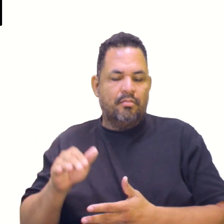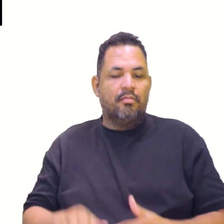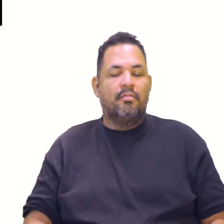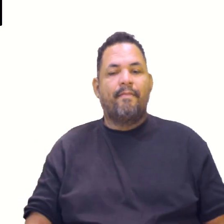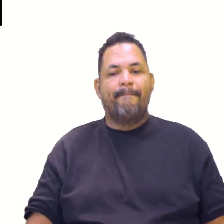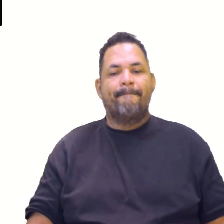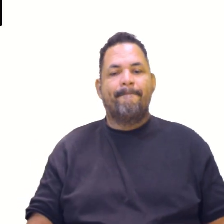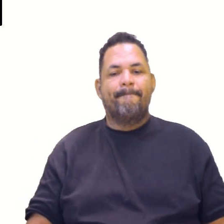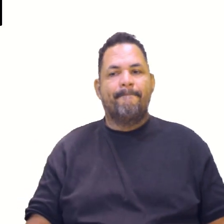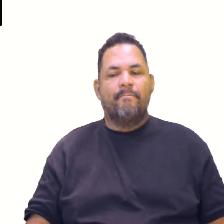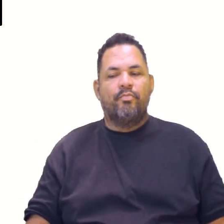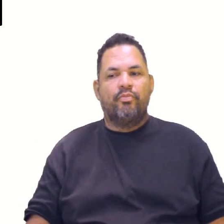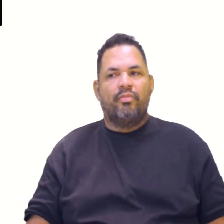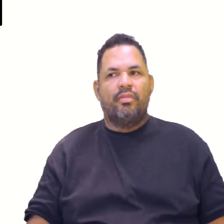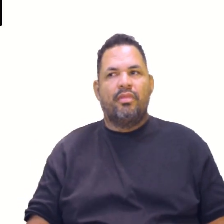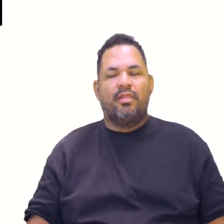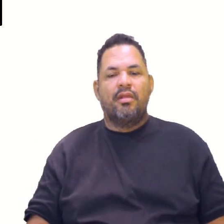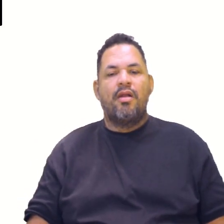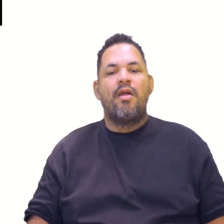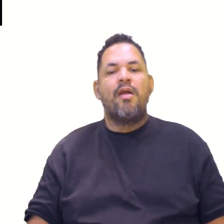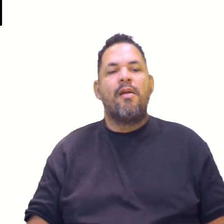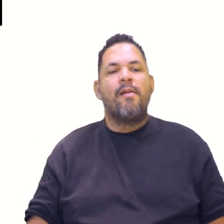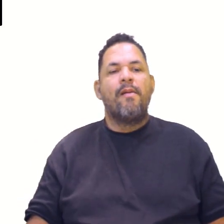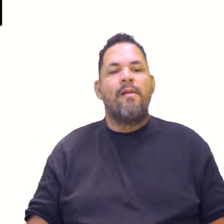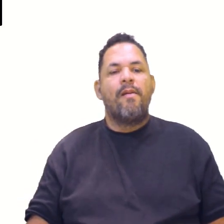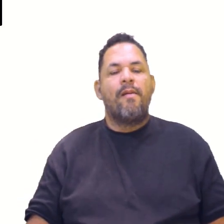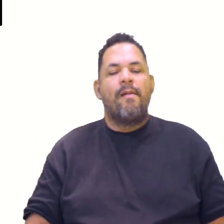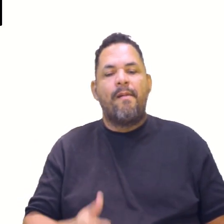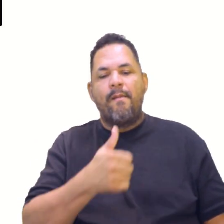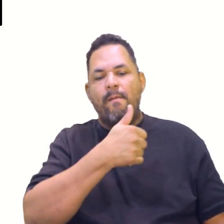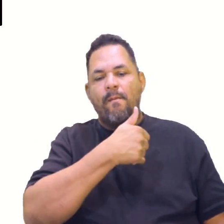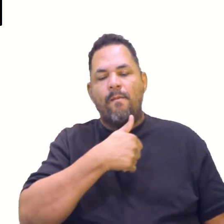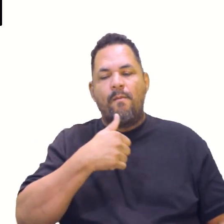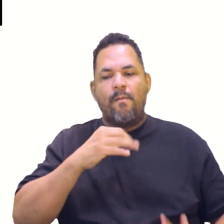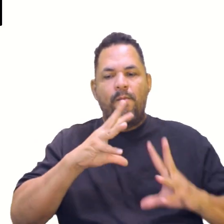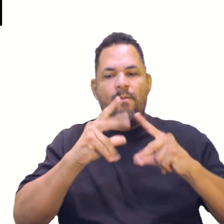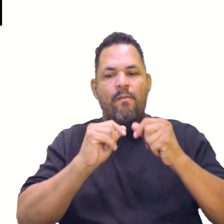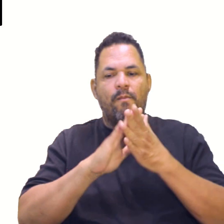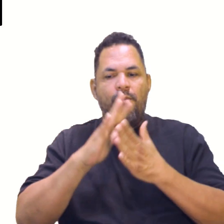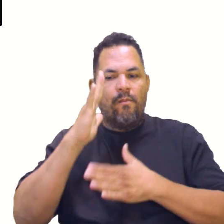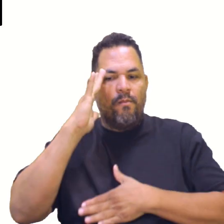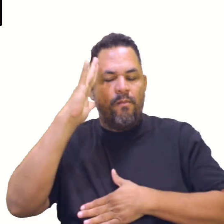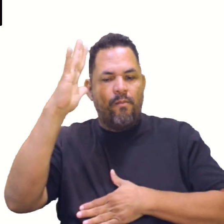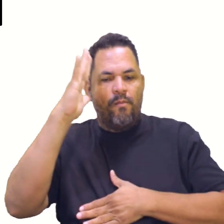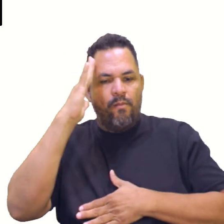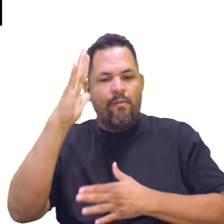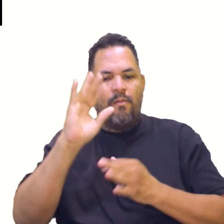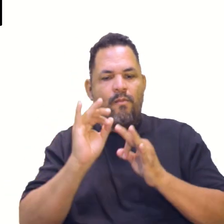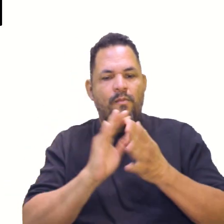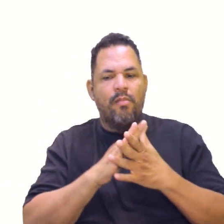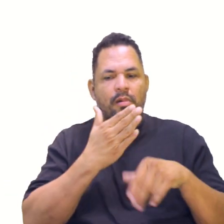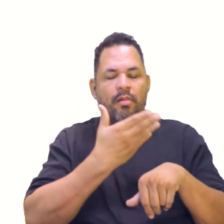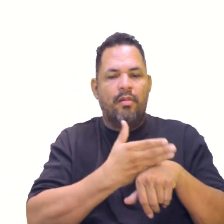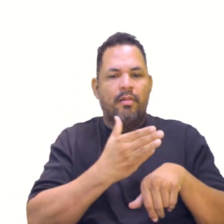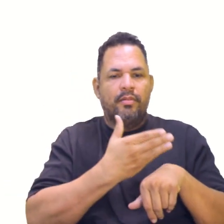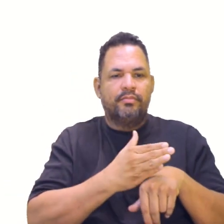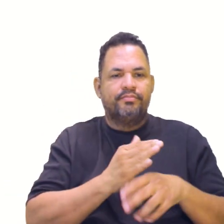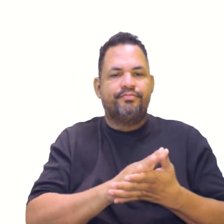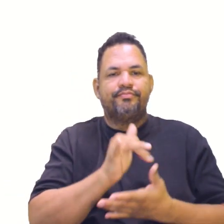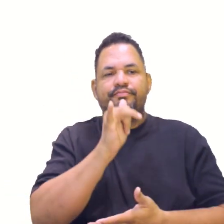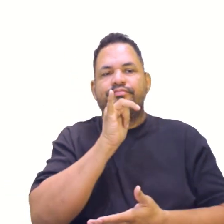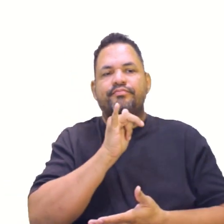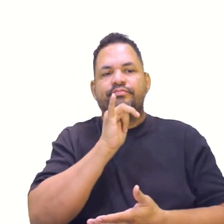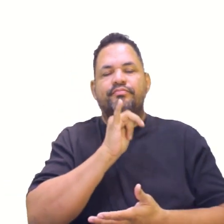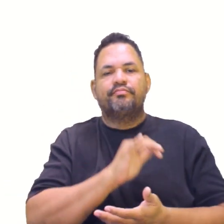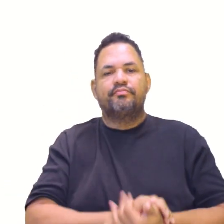certo? Olha que legal. Aí, claro, né, melhor do que toda essa teoria, com certeza, é a prática. Então, vamos fazer exemplo?